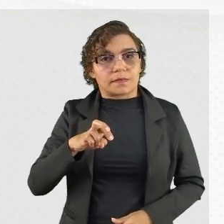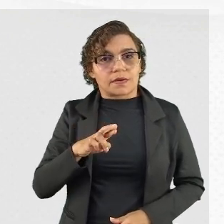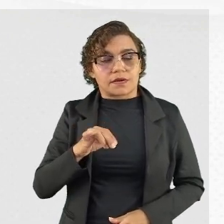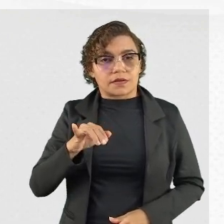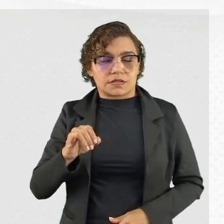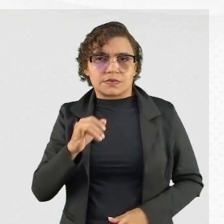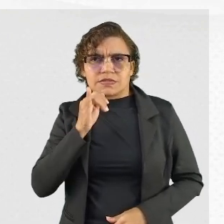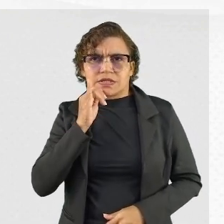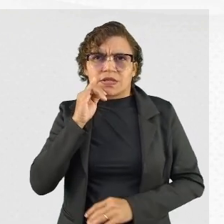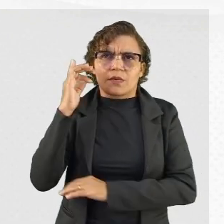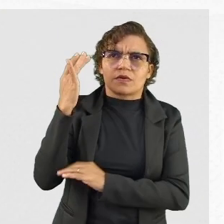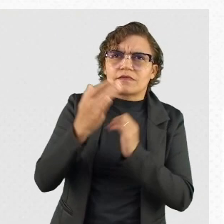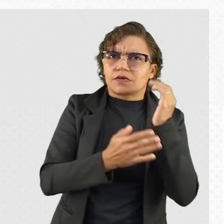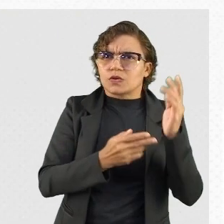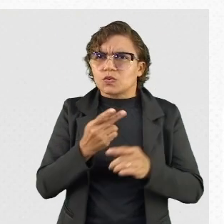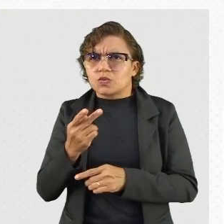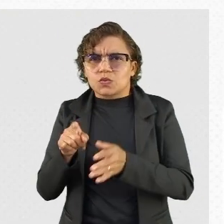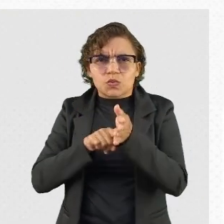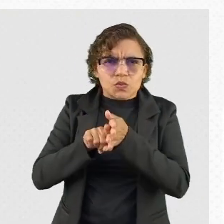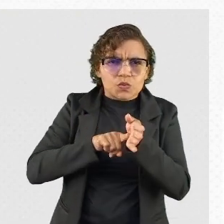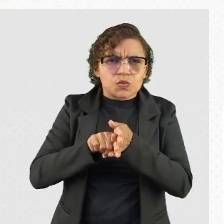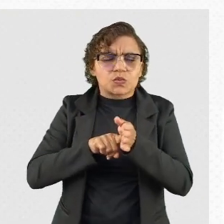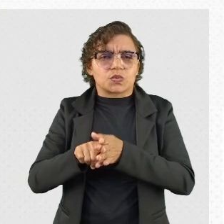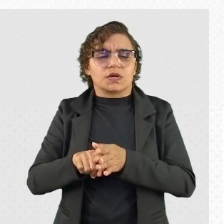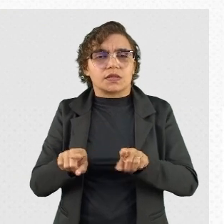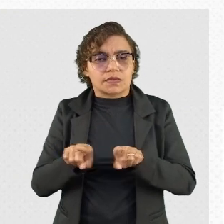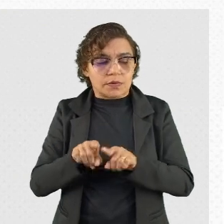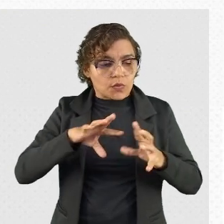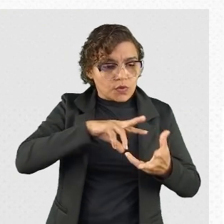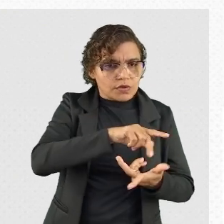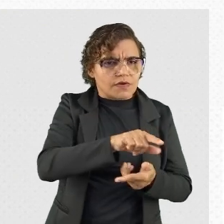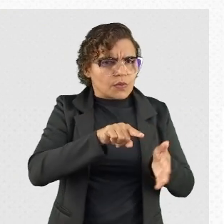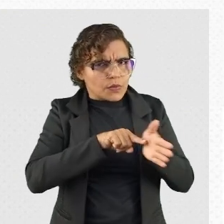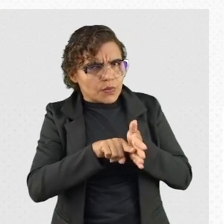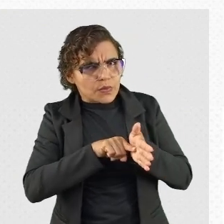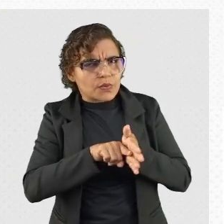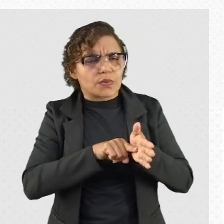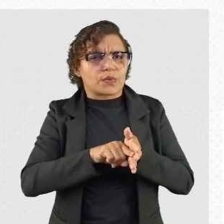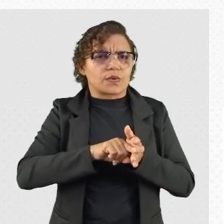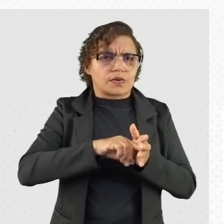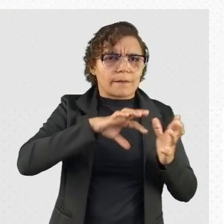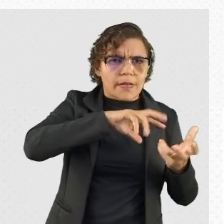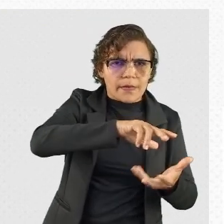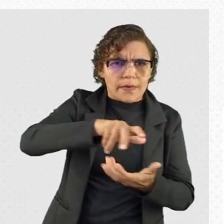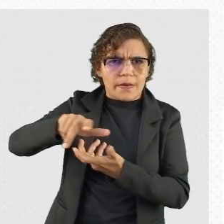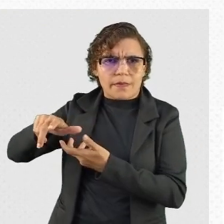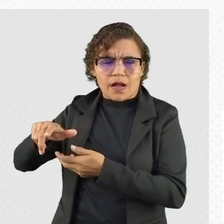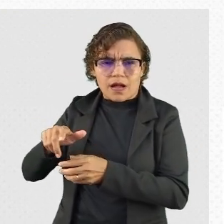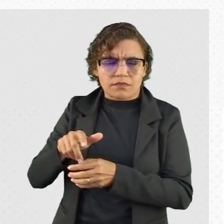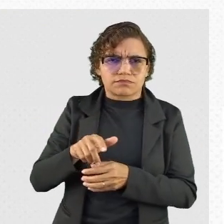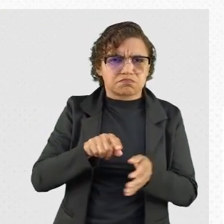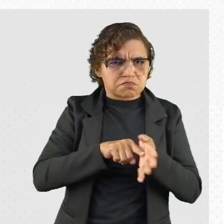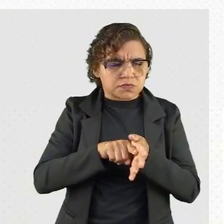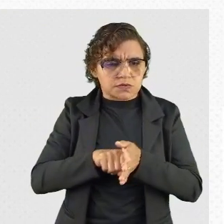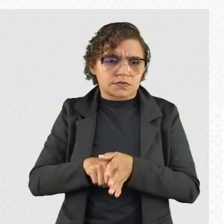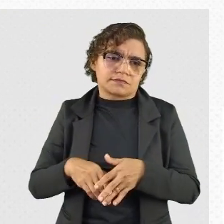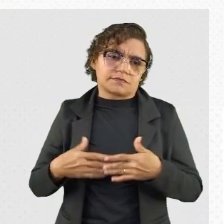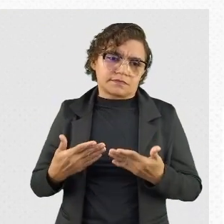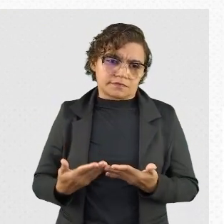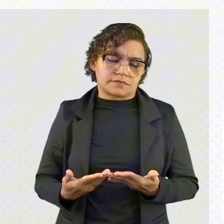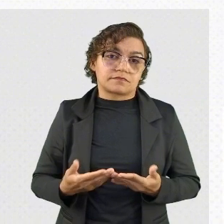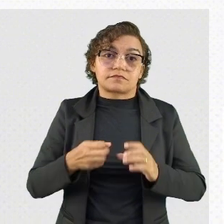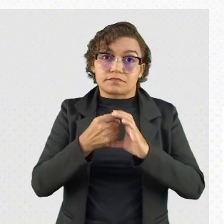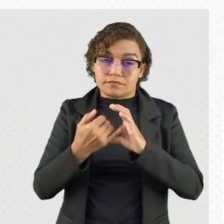natureza, investigando não só a natureza, mas também o universo, né, os astros e tudo mais. Então, isso